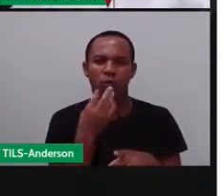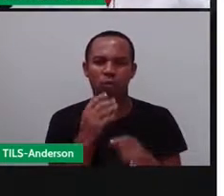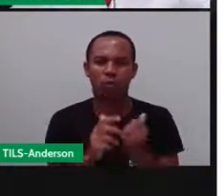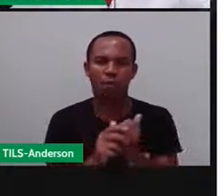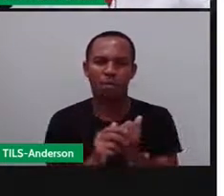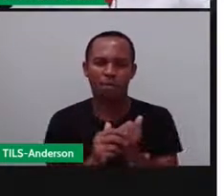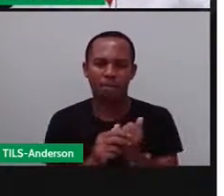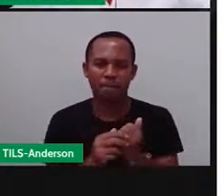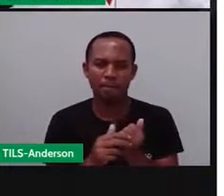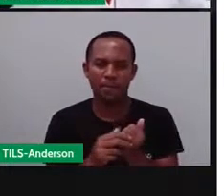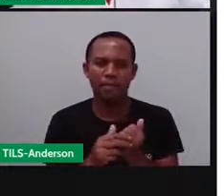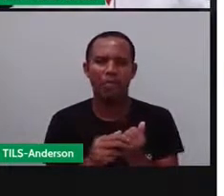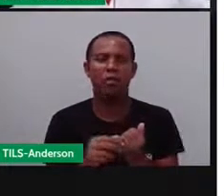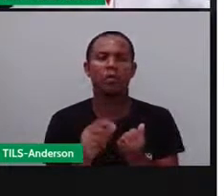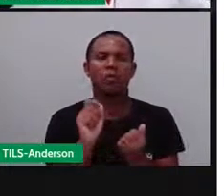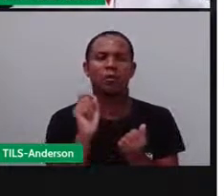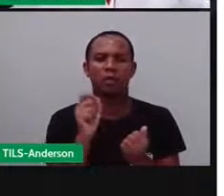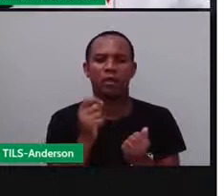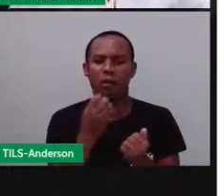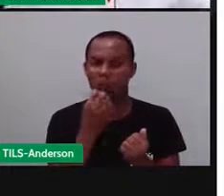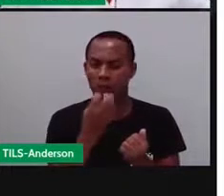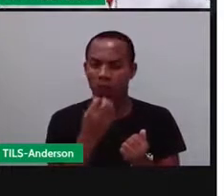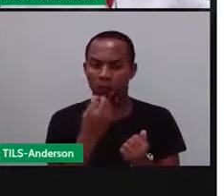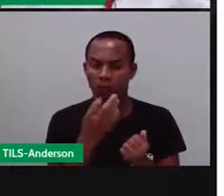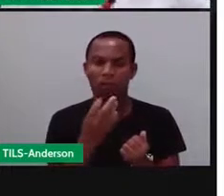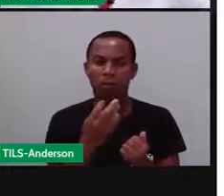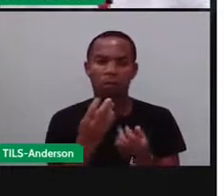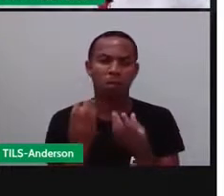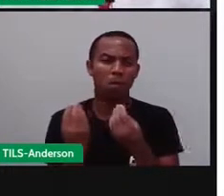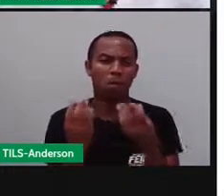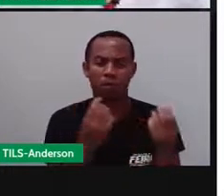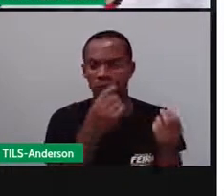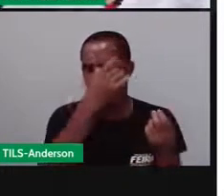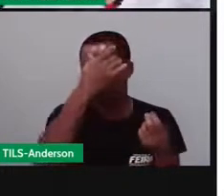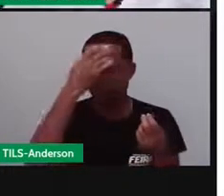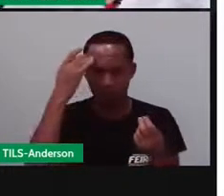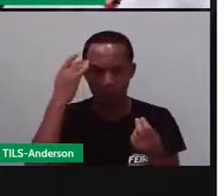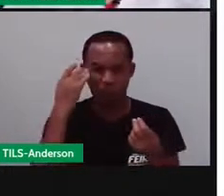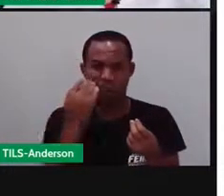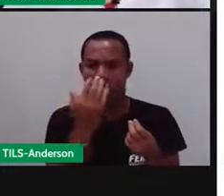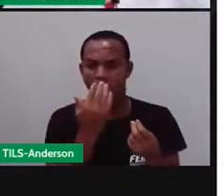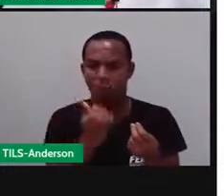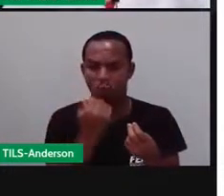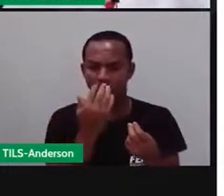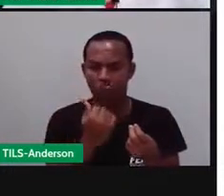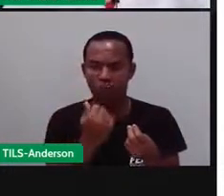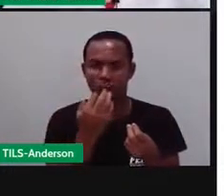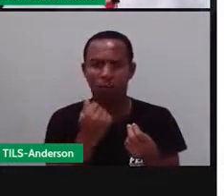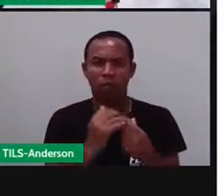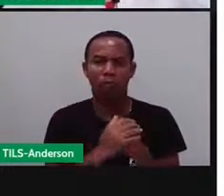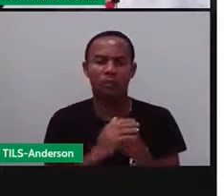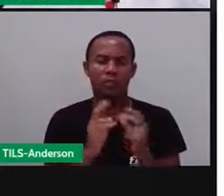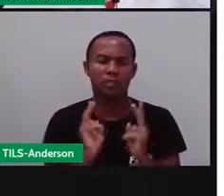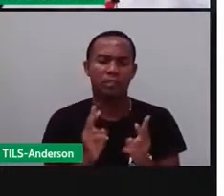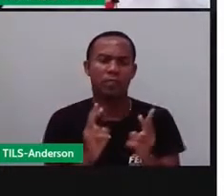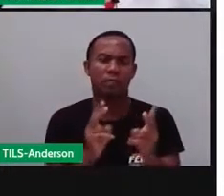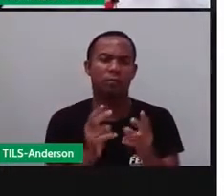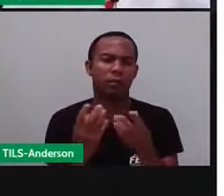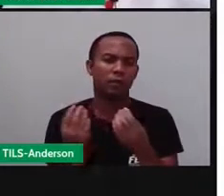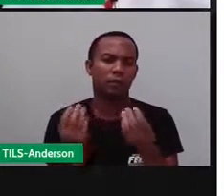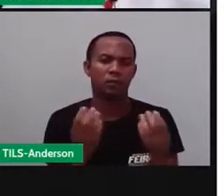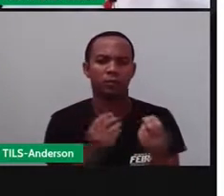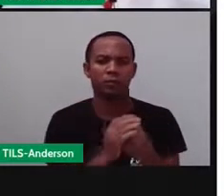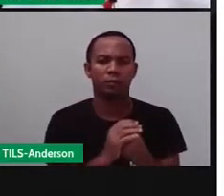milho, ele é um cereal aí consumido por uma grande parte dos seres humanos e consumido